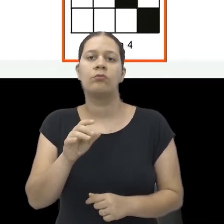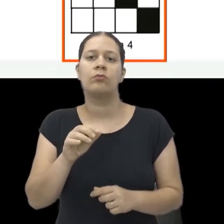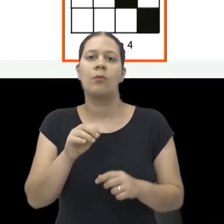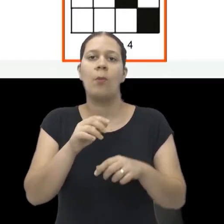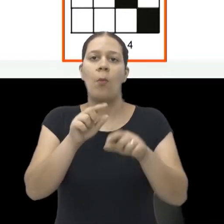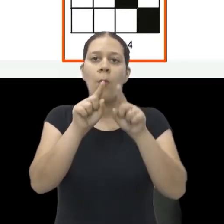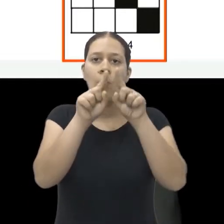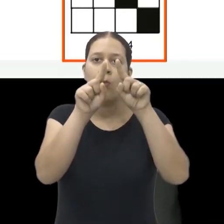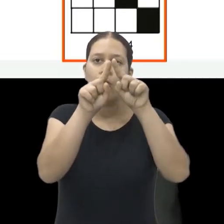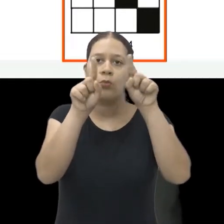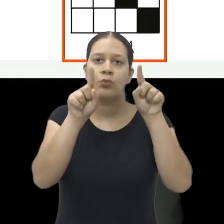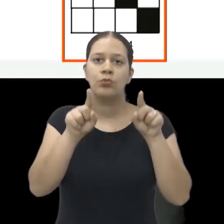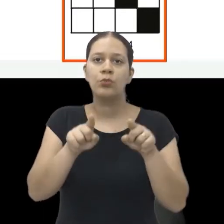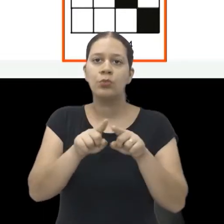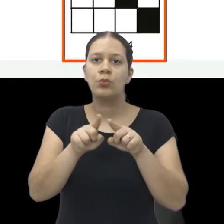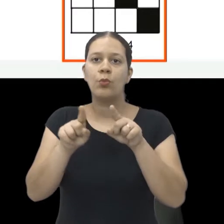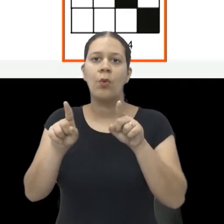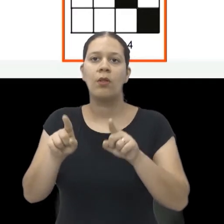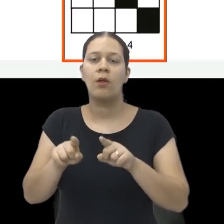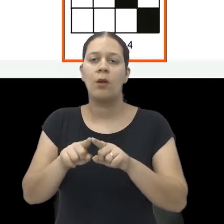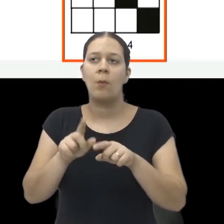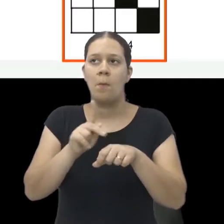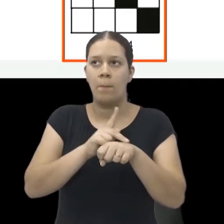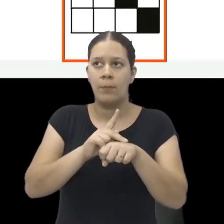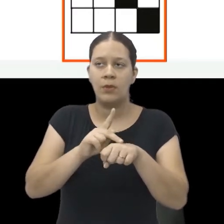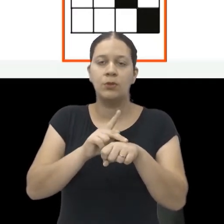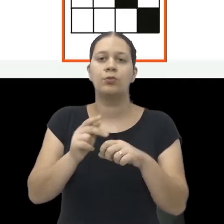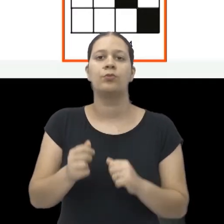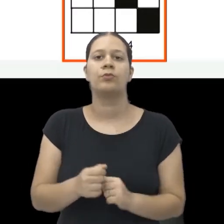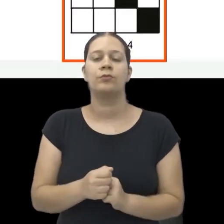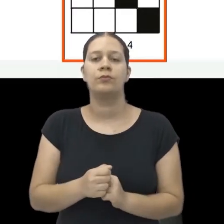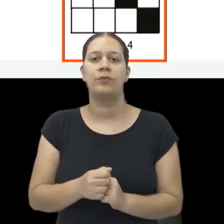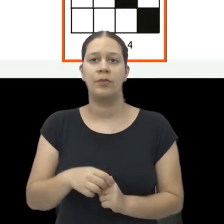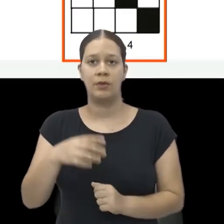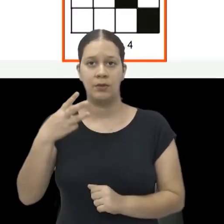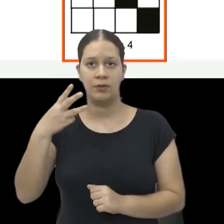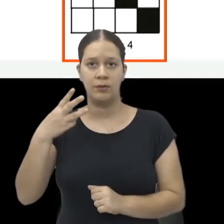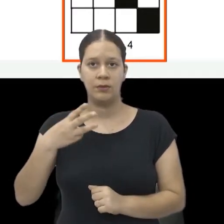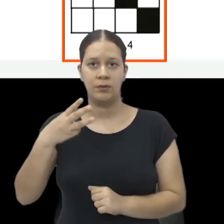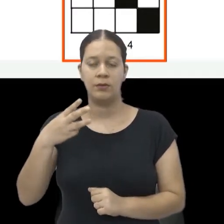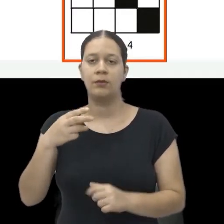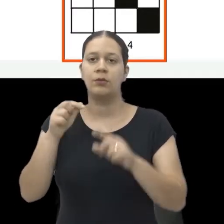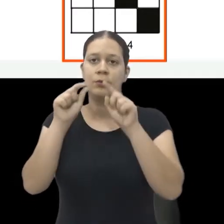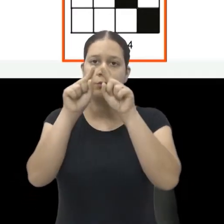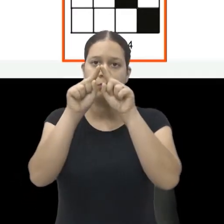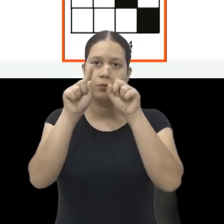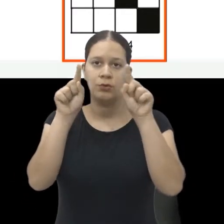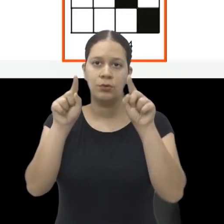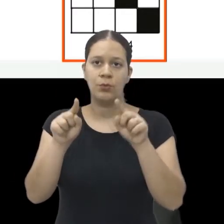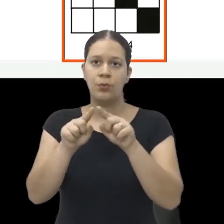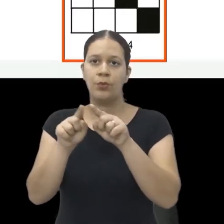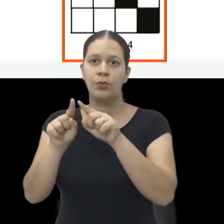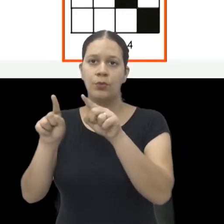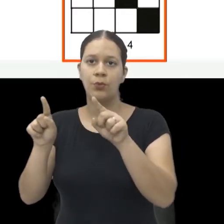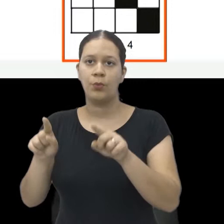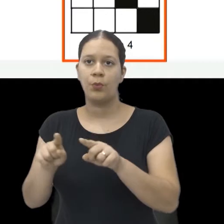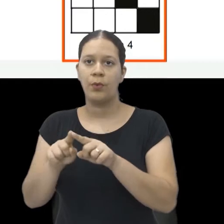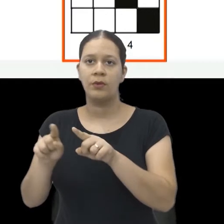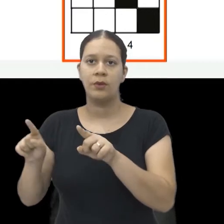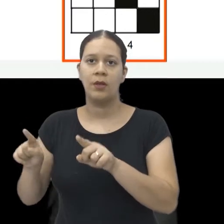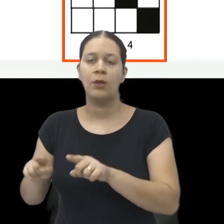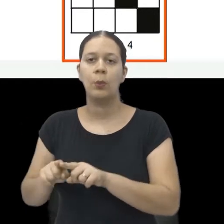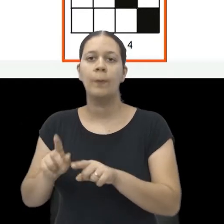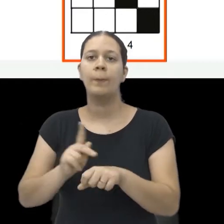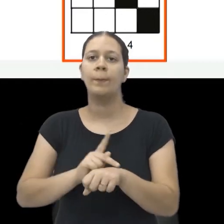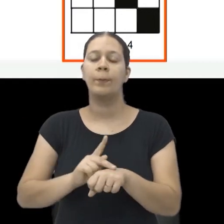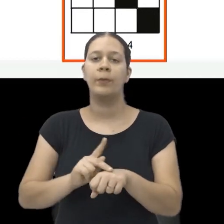quadrados pretos, dois quadrados. Na figura 3, uma das diagonais é formada por 3